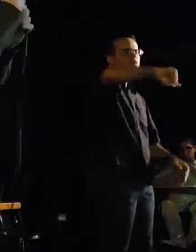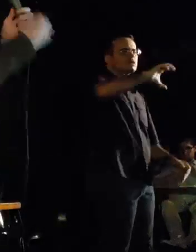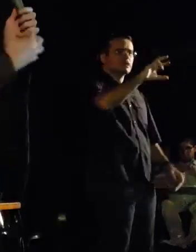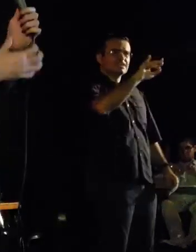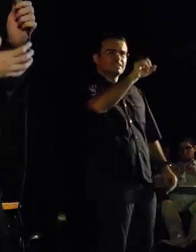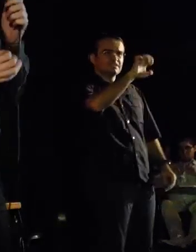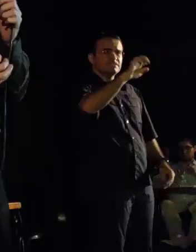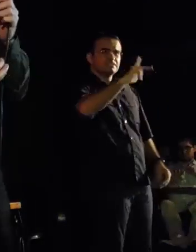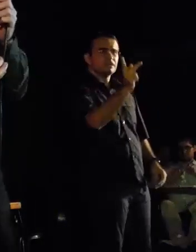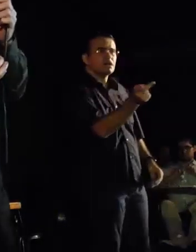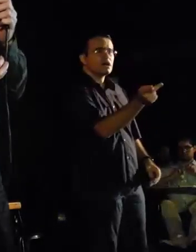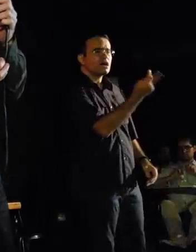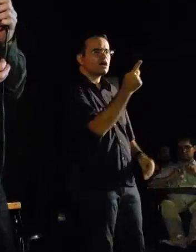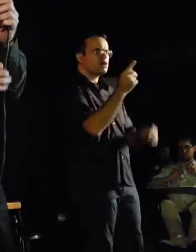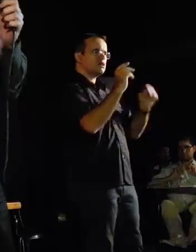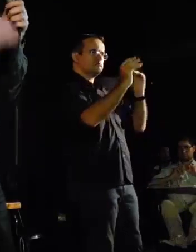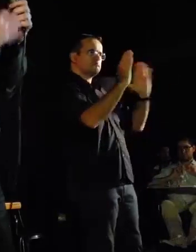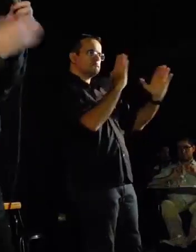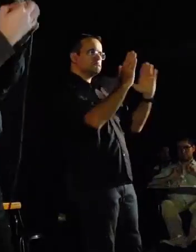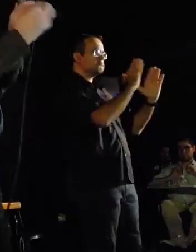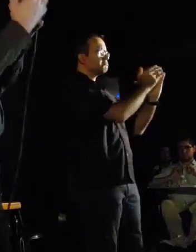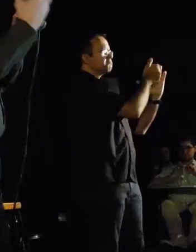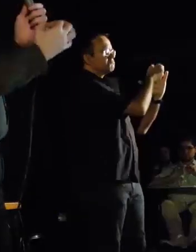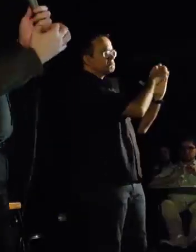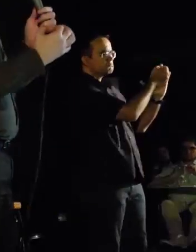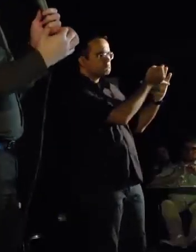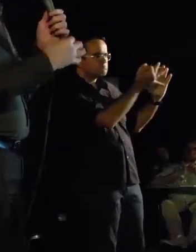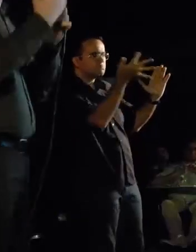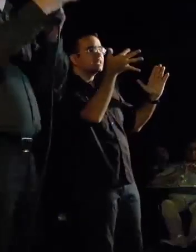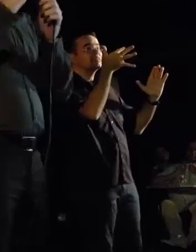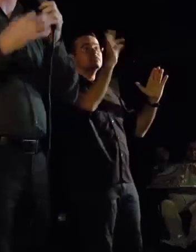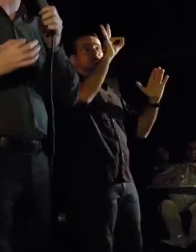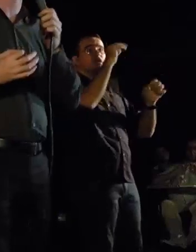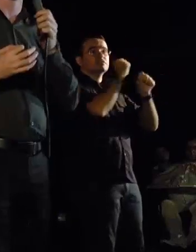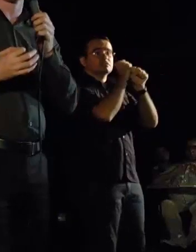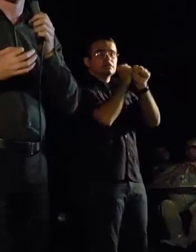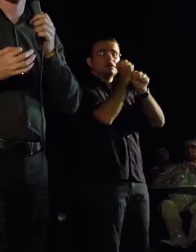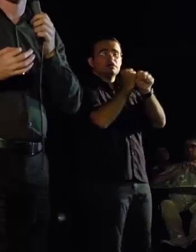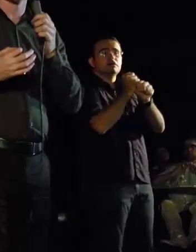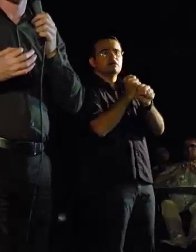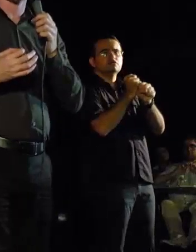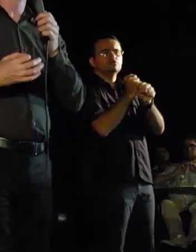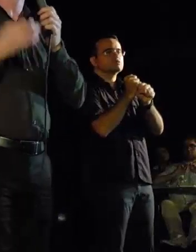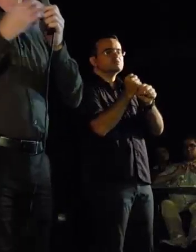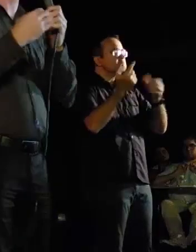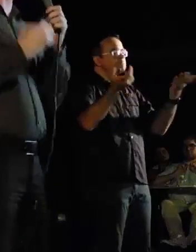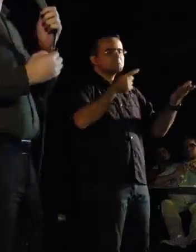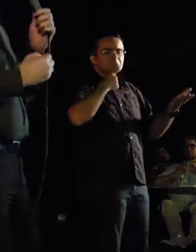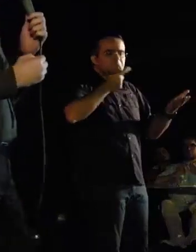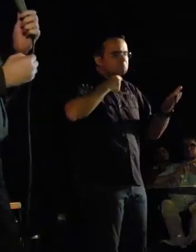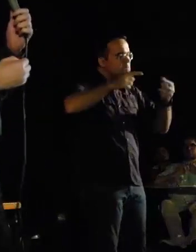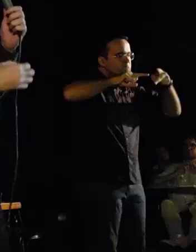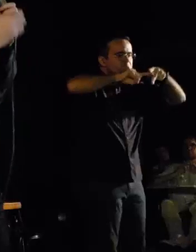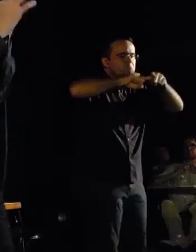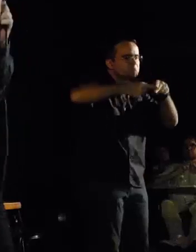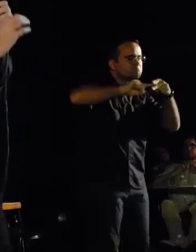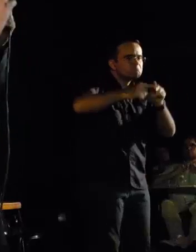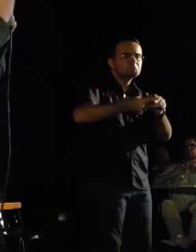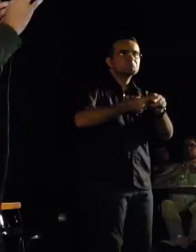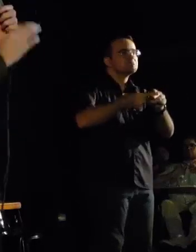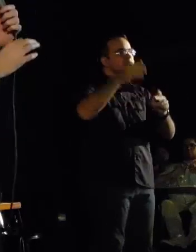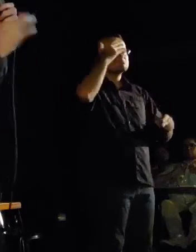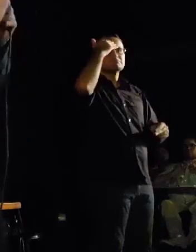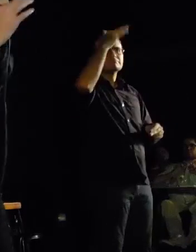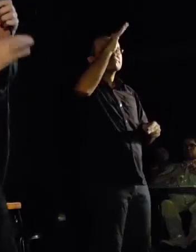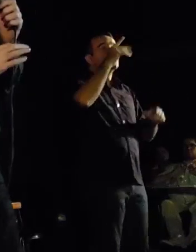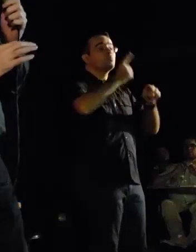menos 10 anos, sem nenhum horizonte de superação. Por quê? Porque